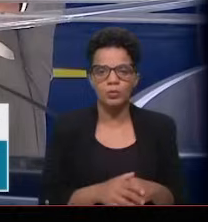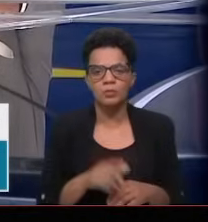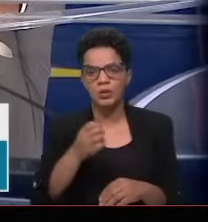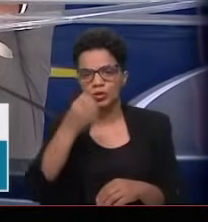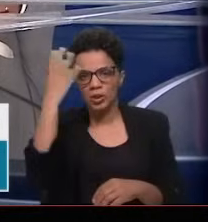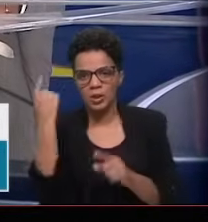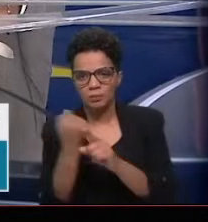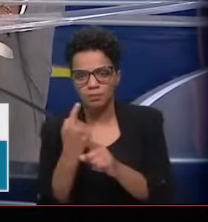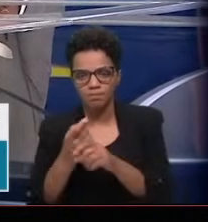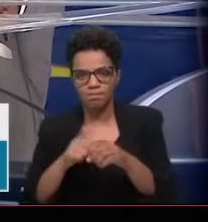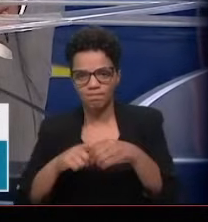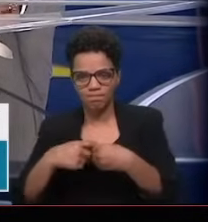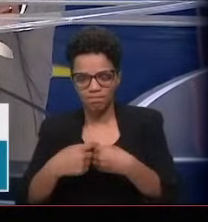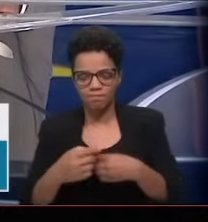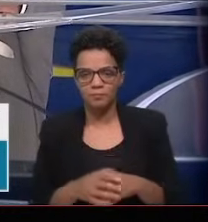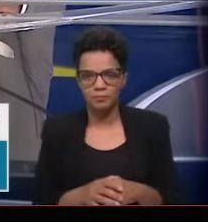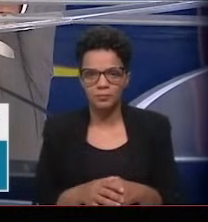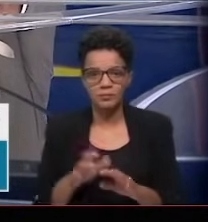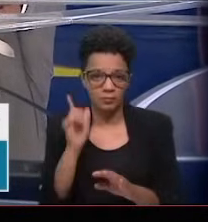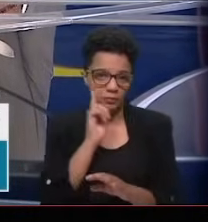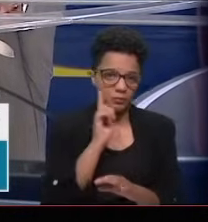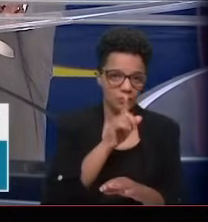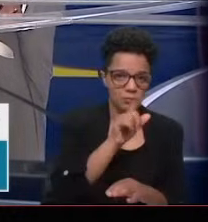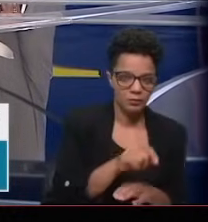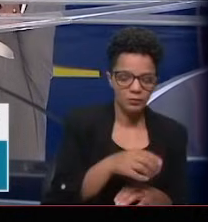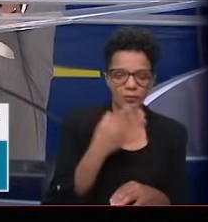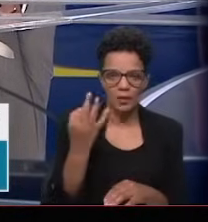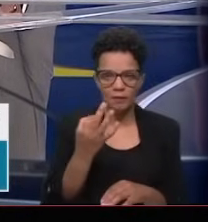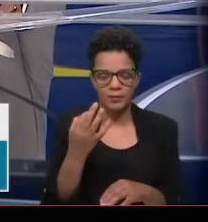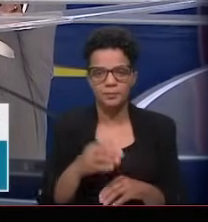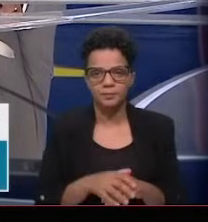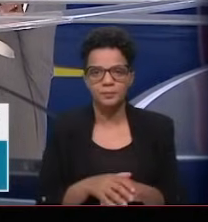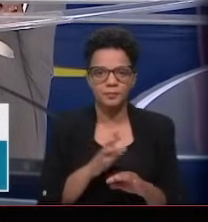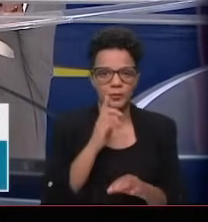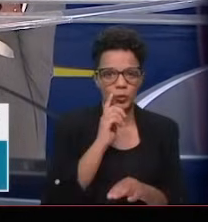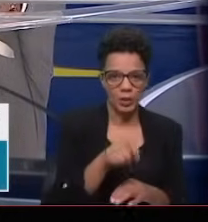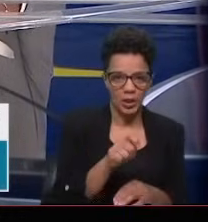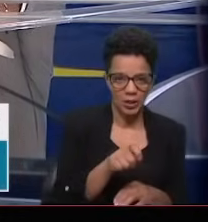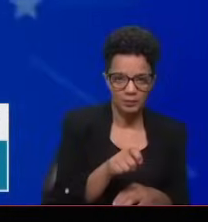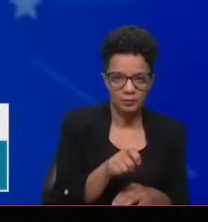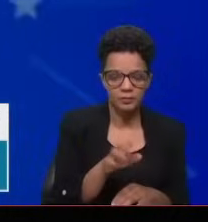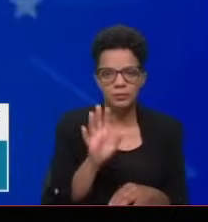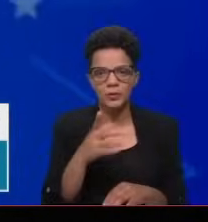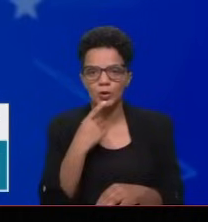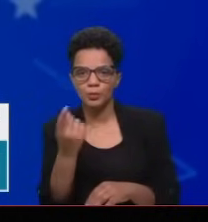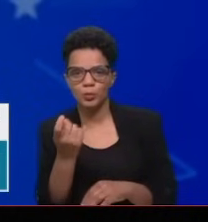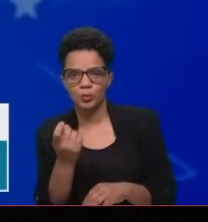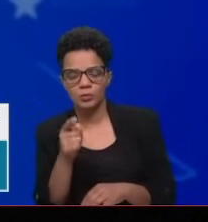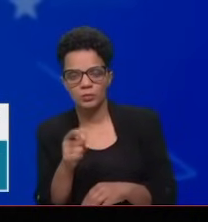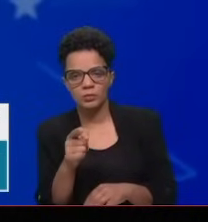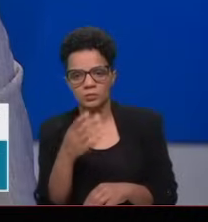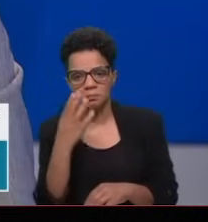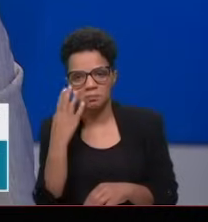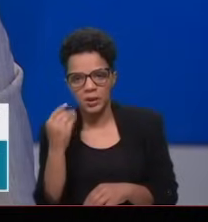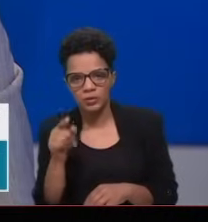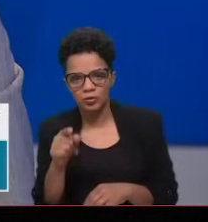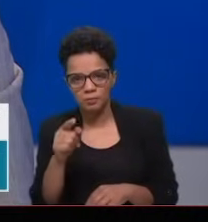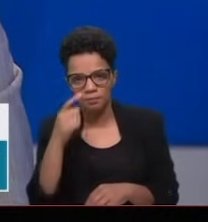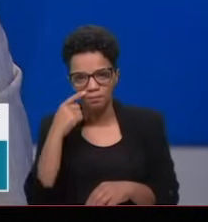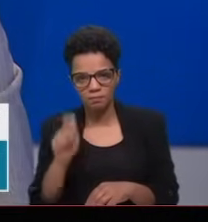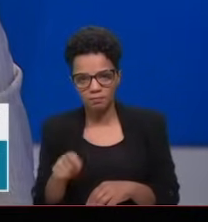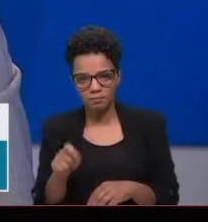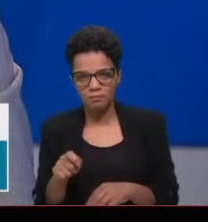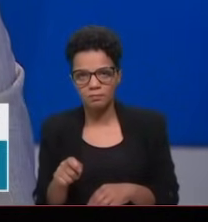os critérios de adesão mas é importante é importante DV no cas ucraniano mas a minha pergunta era essa entende que a Ucrânia deve ser